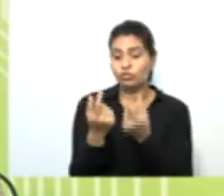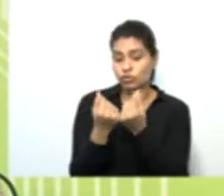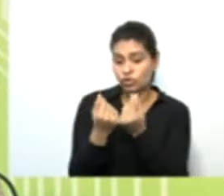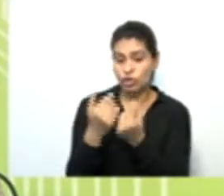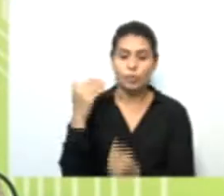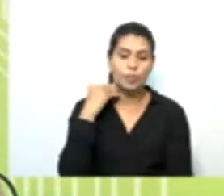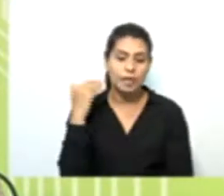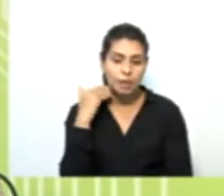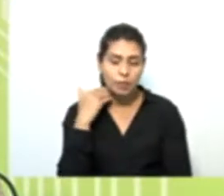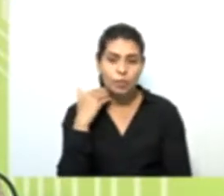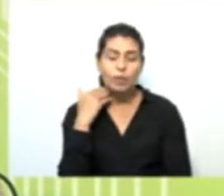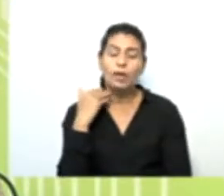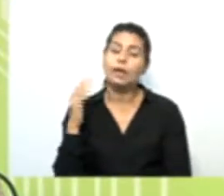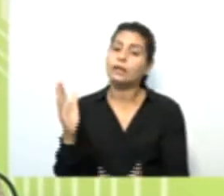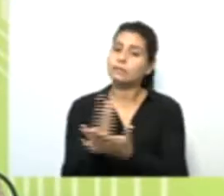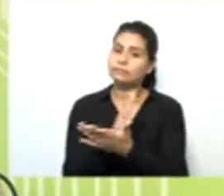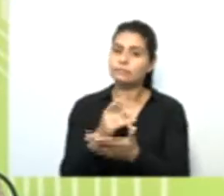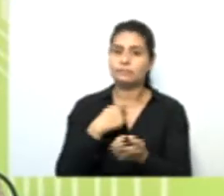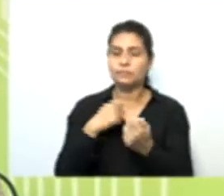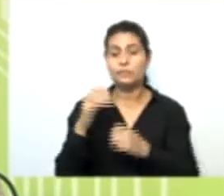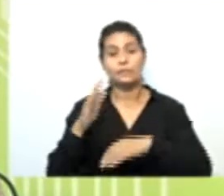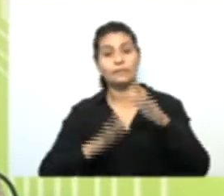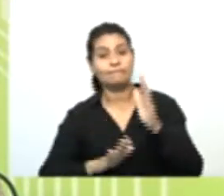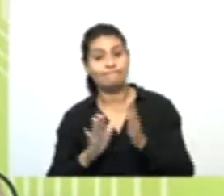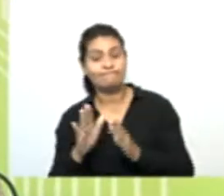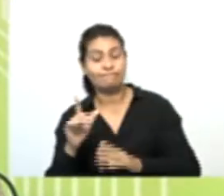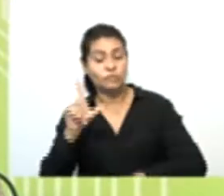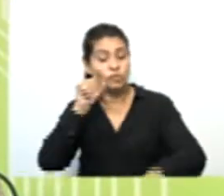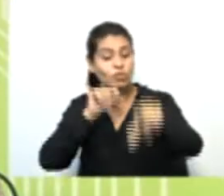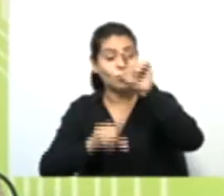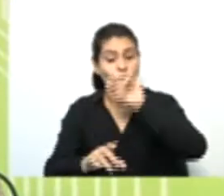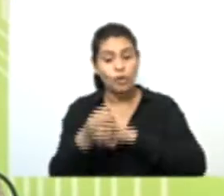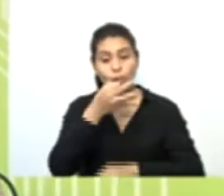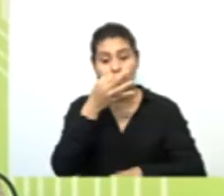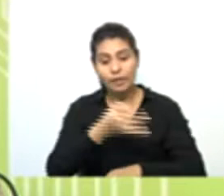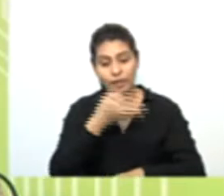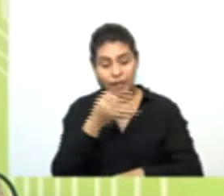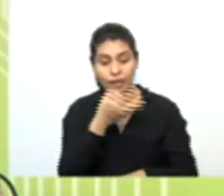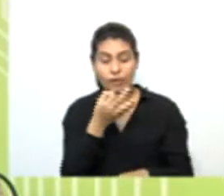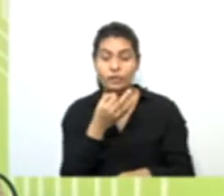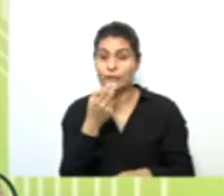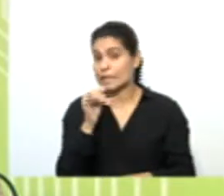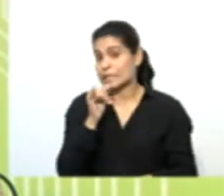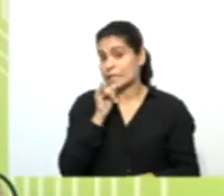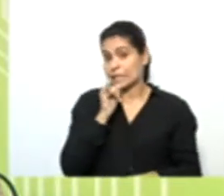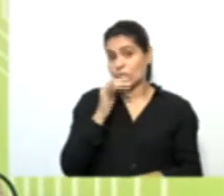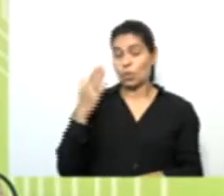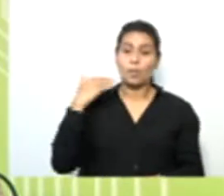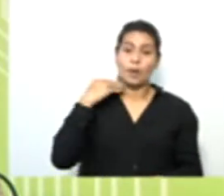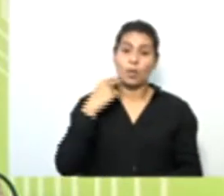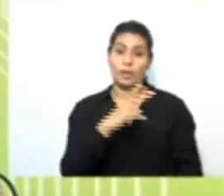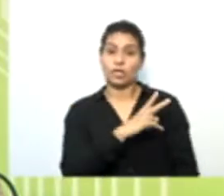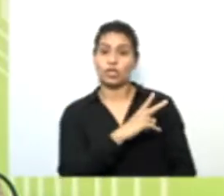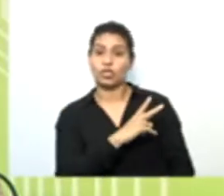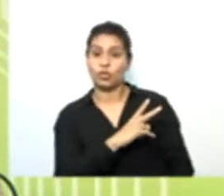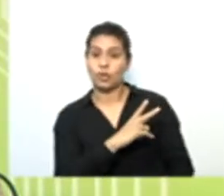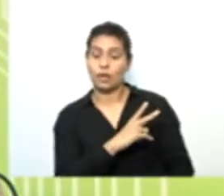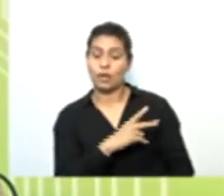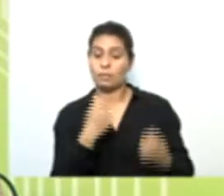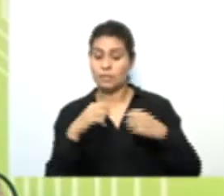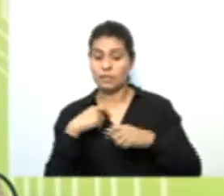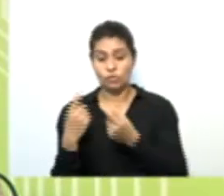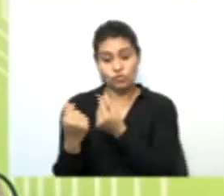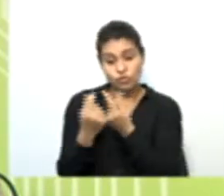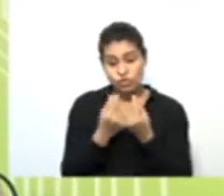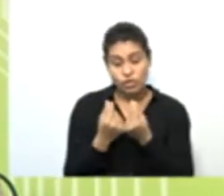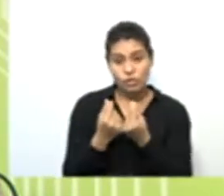os bancos, né? Eles vão ter muitas vezes a decisão... Quando você fala de um banco privado, ele vai ter decisão de acordo com o